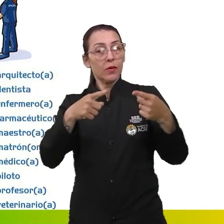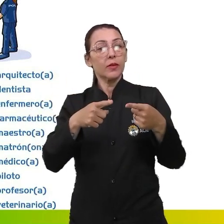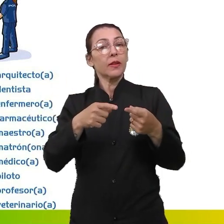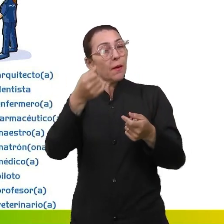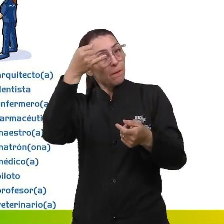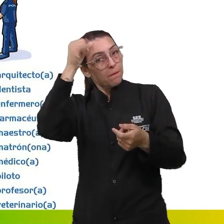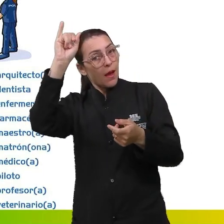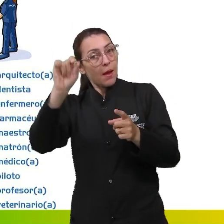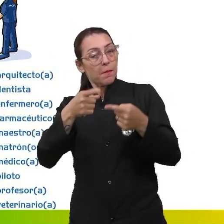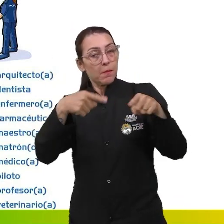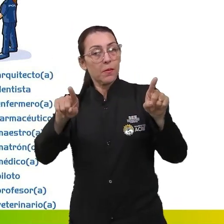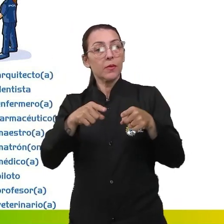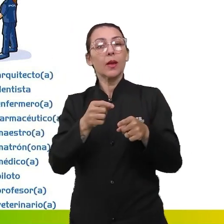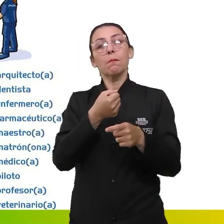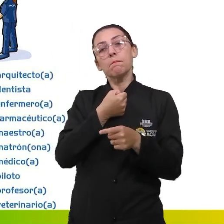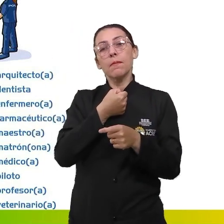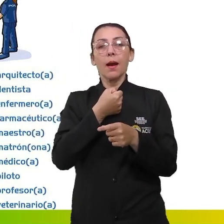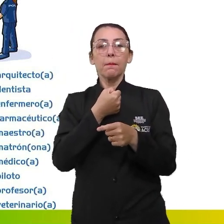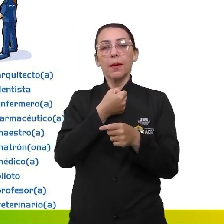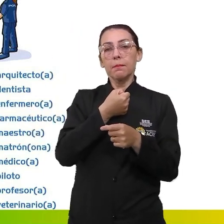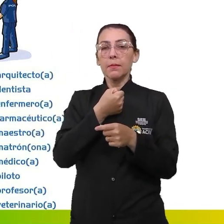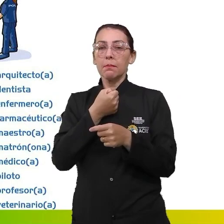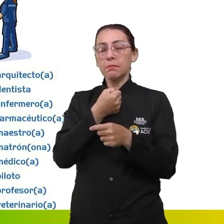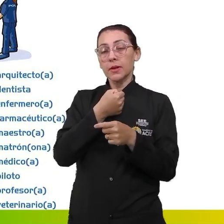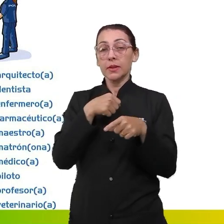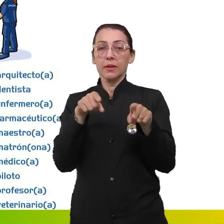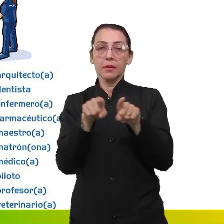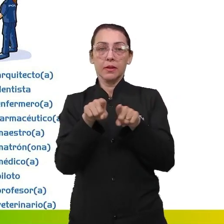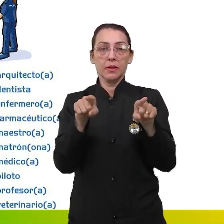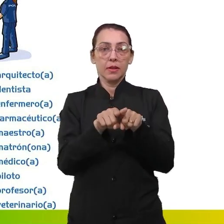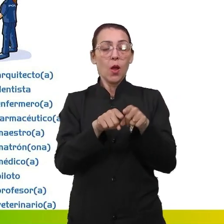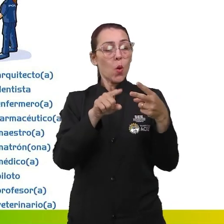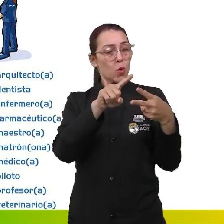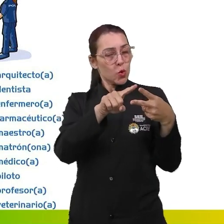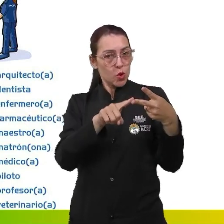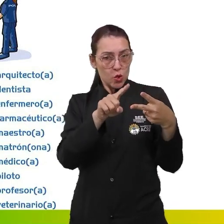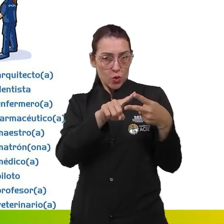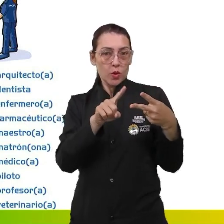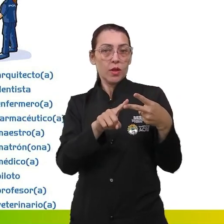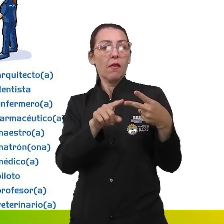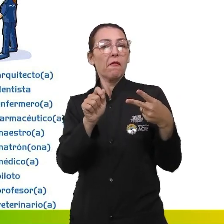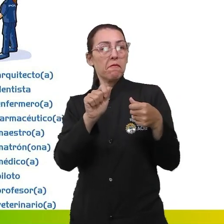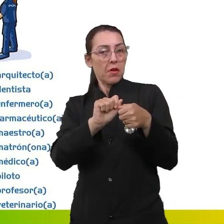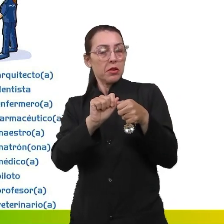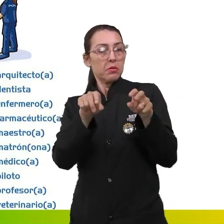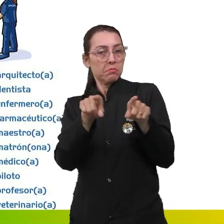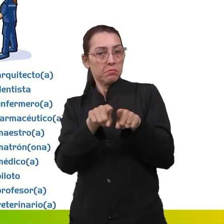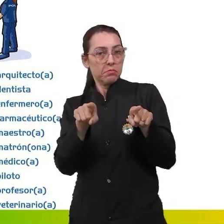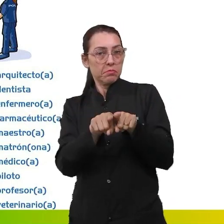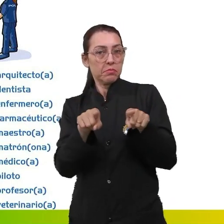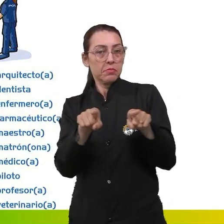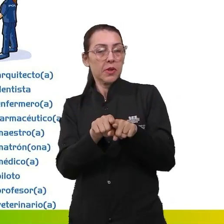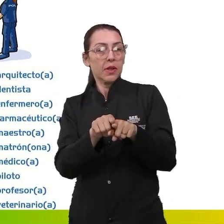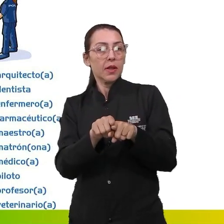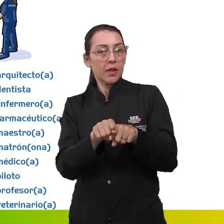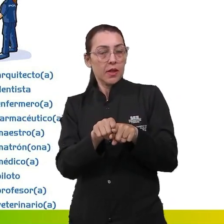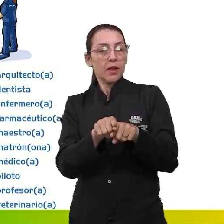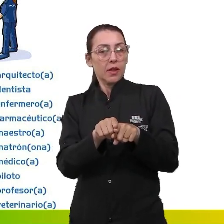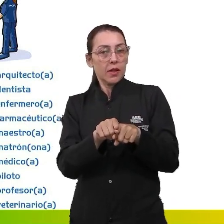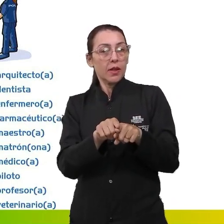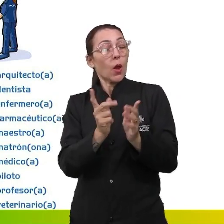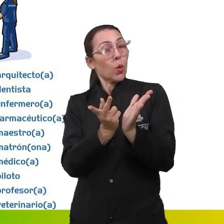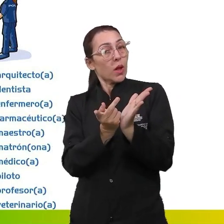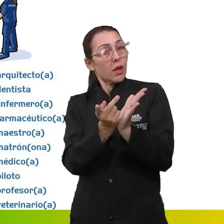que cria música e o cantante é o que canta. Muitas das vezes a pessoa é compositor e cantor e vice-versa, tá bom? O dibujante, que é o